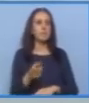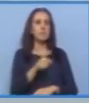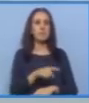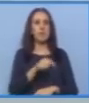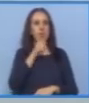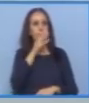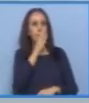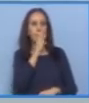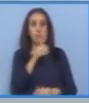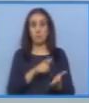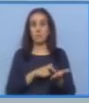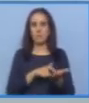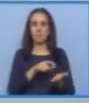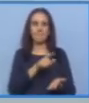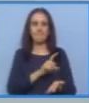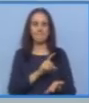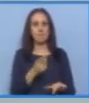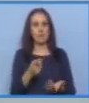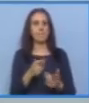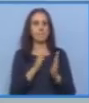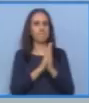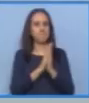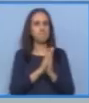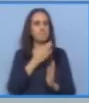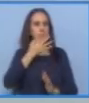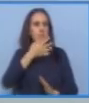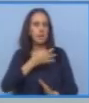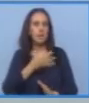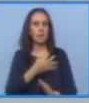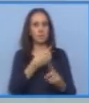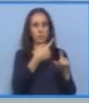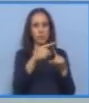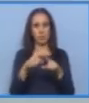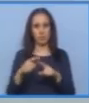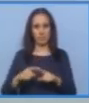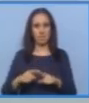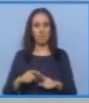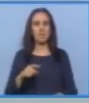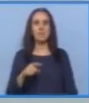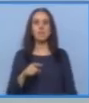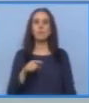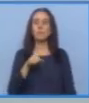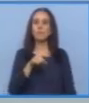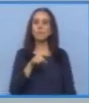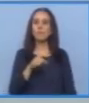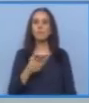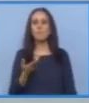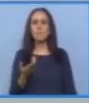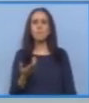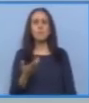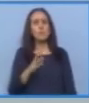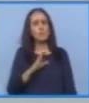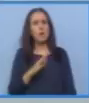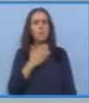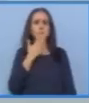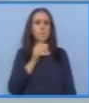mais habitual e também necessária, que é dos credos, das doutrinas, até porque a esse nível já se vai